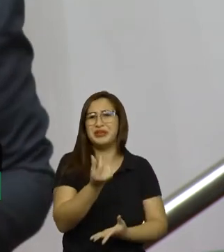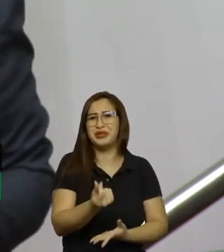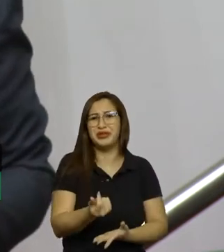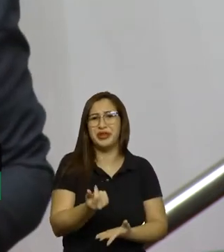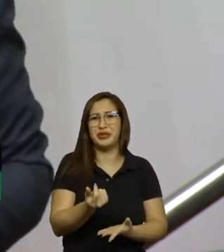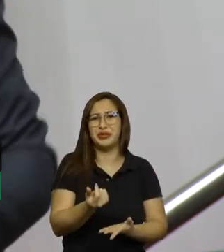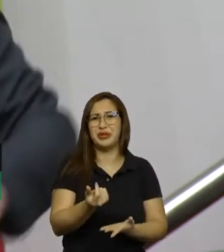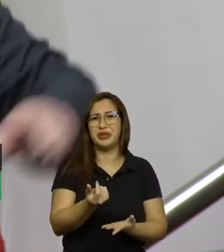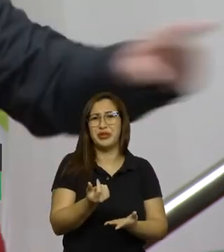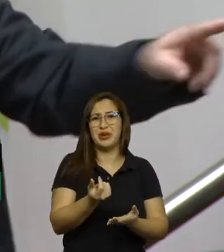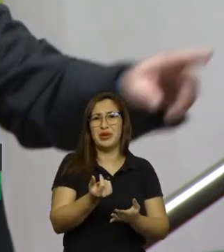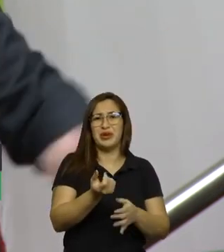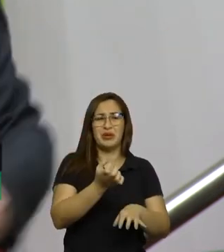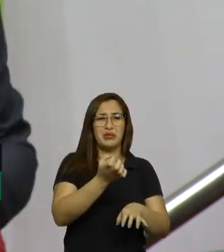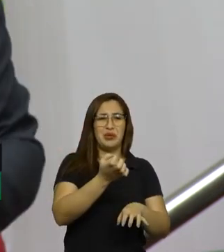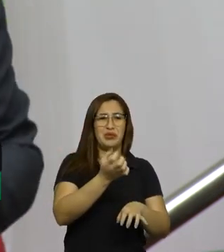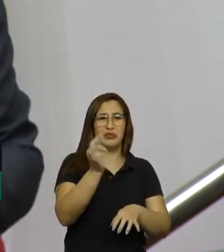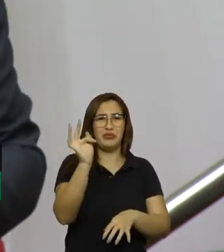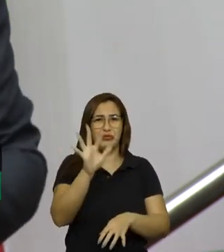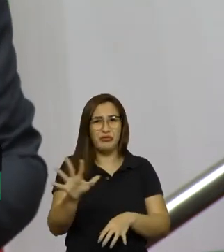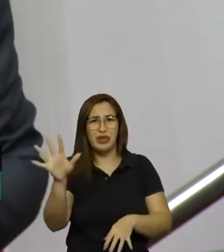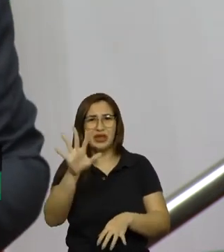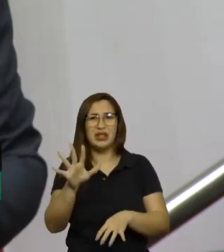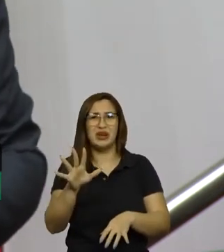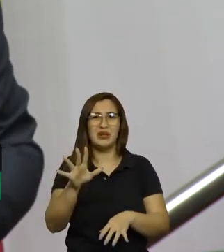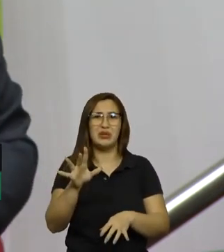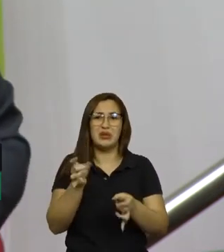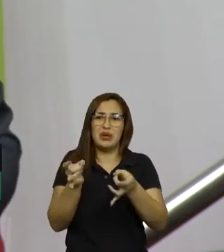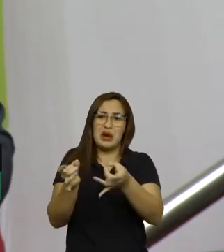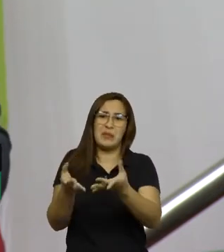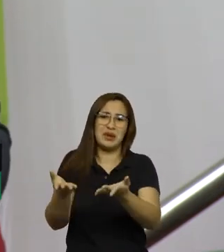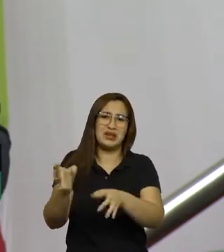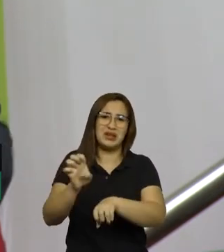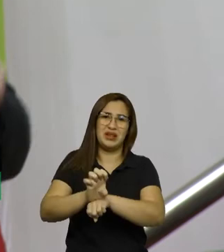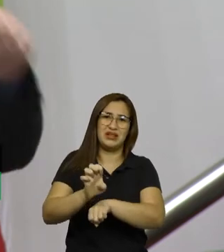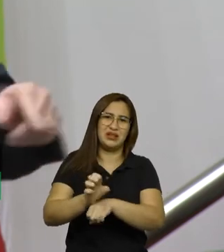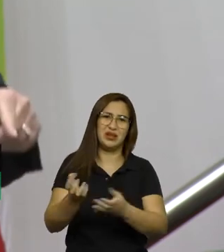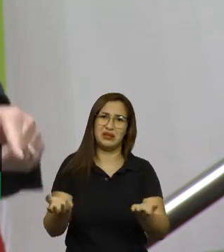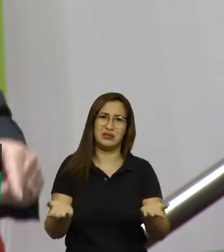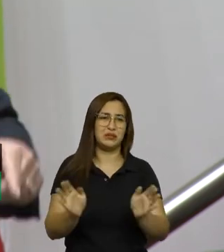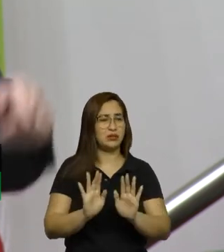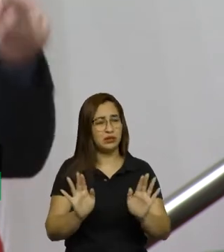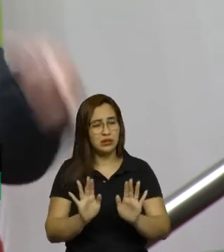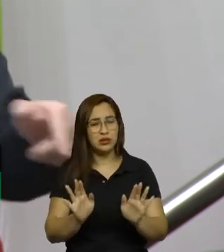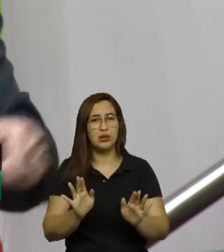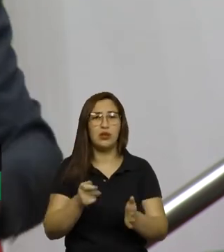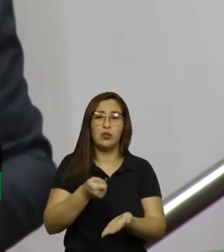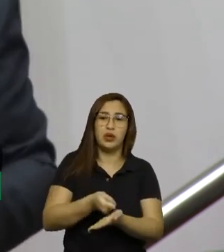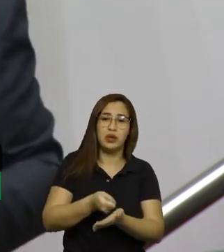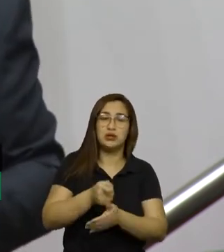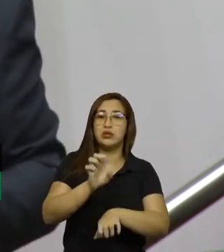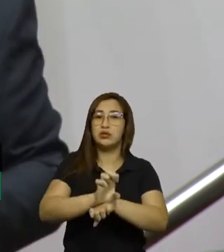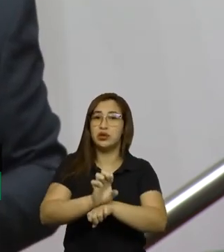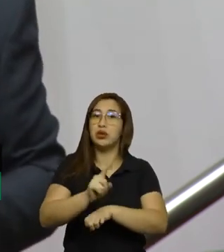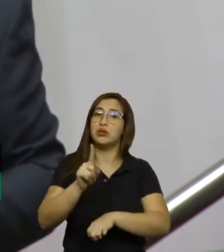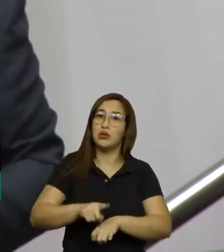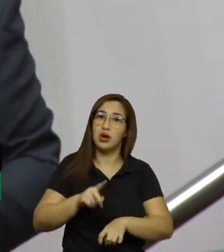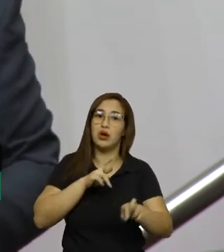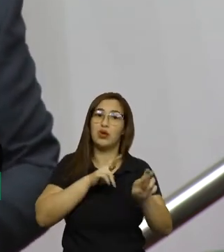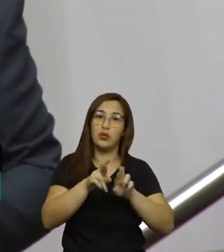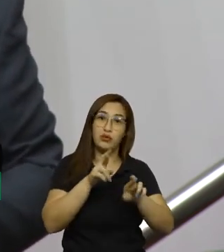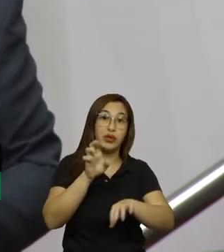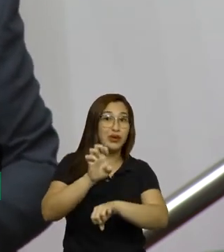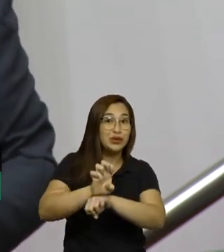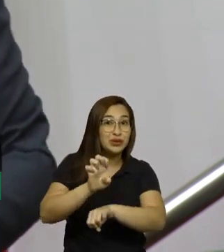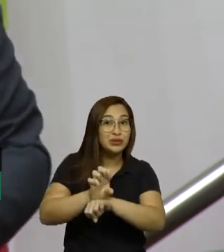que é a obrigação do governo federal, e deixar a obrigação de casa de ser feita. A obrigação do governo do Estado é com as rodovias estaduais. Quando se faz o